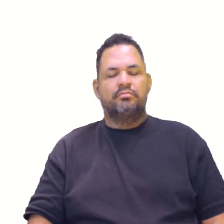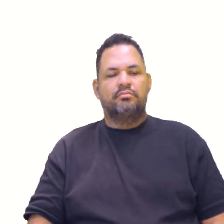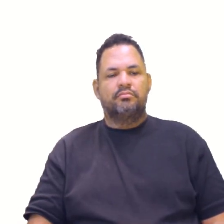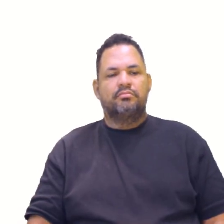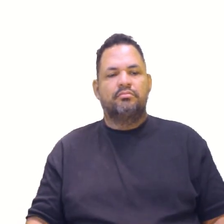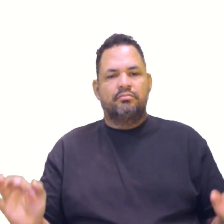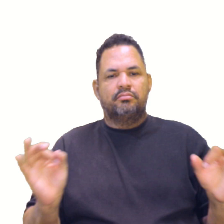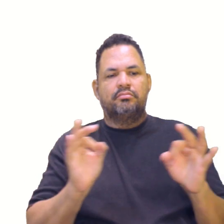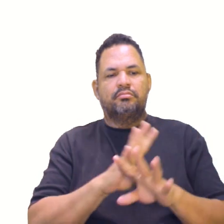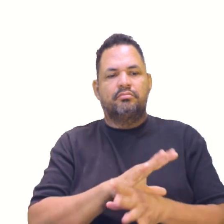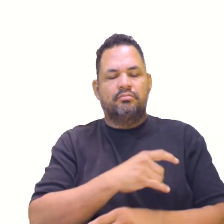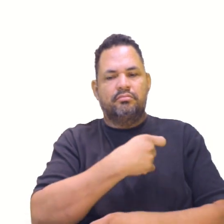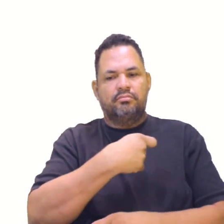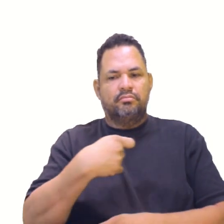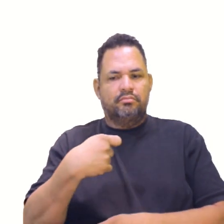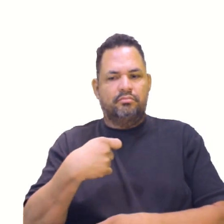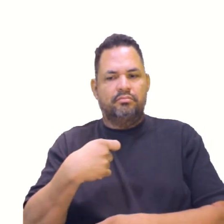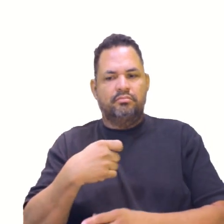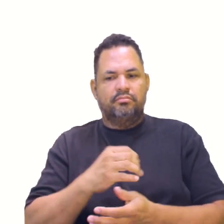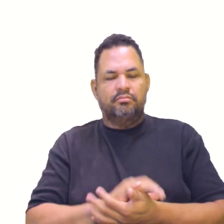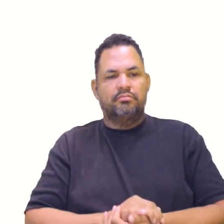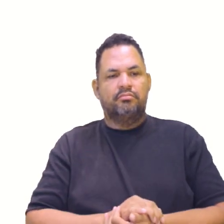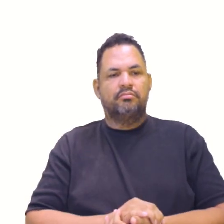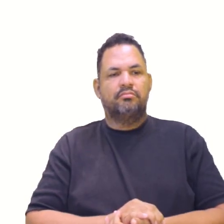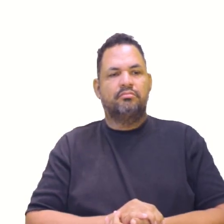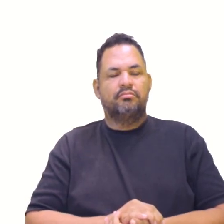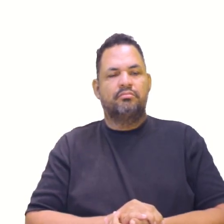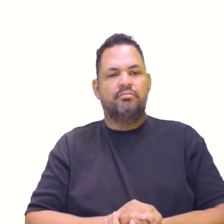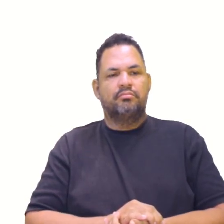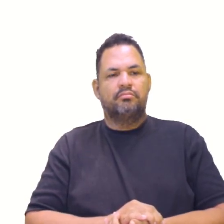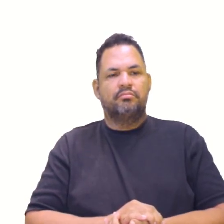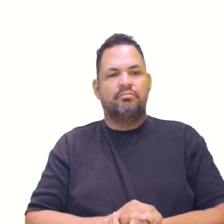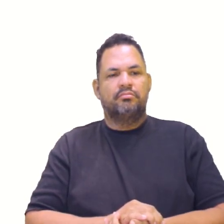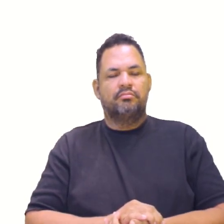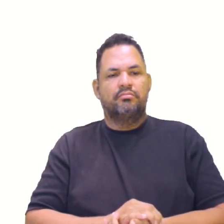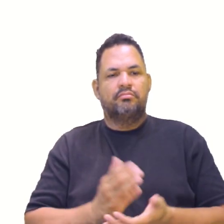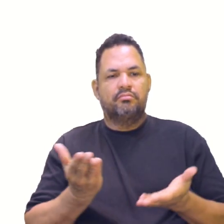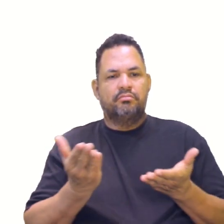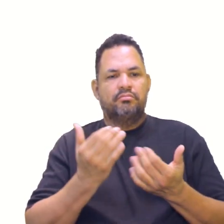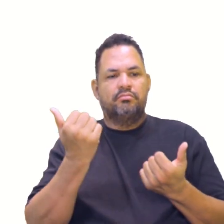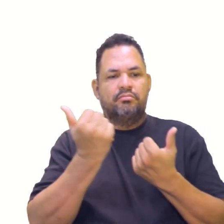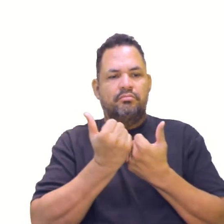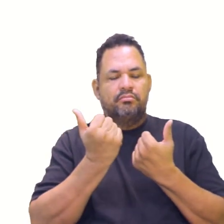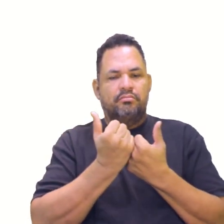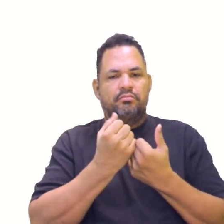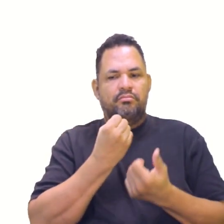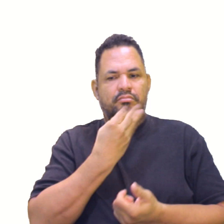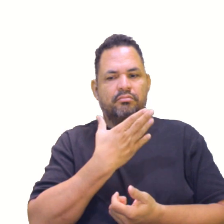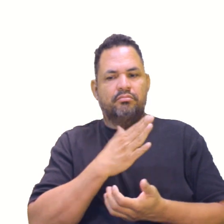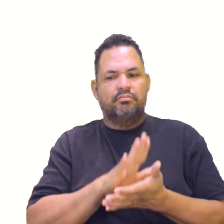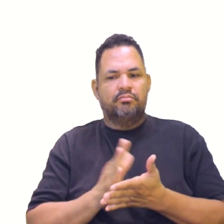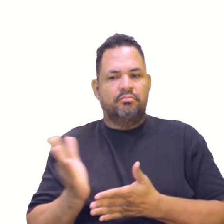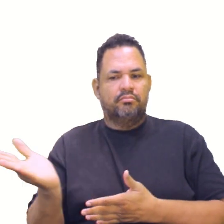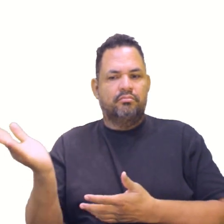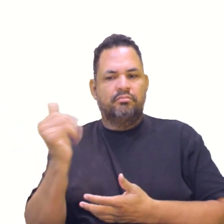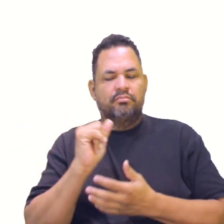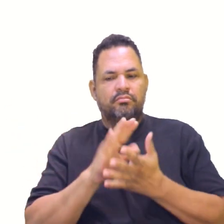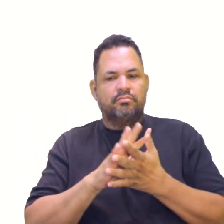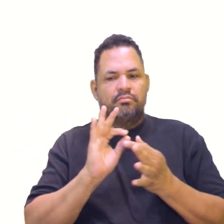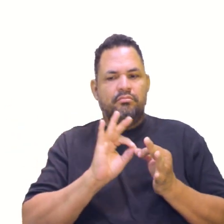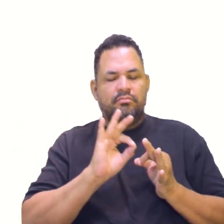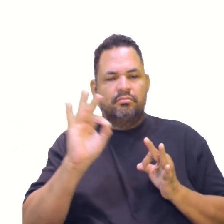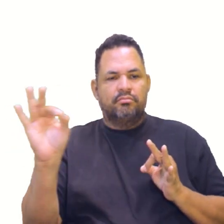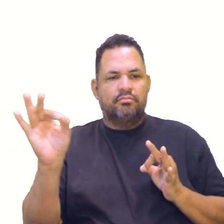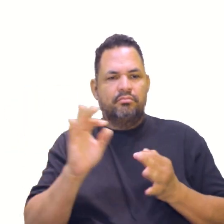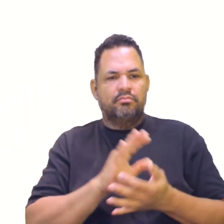aí, pronto, o x do ponto eu já tenho, xp aqui, ó, yp. E agora é só substituir, tá bom? Vamos lá? Vamos junto? A distância vai